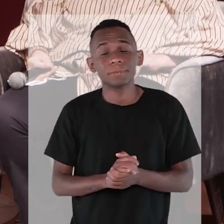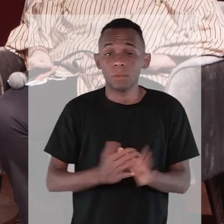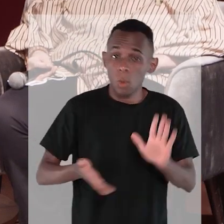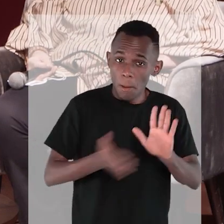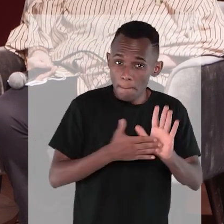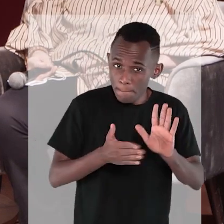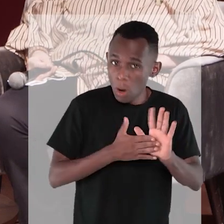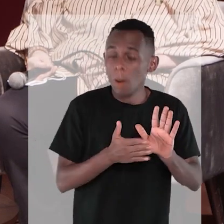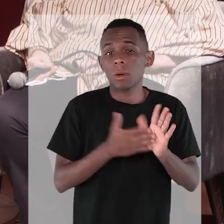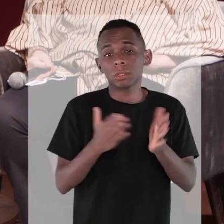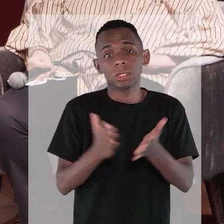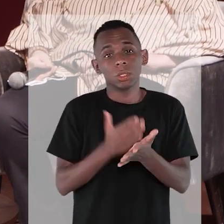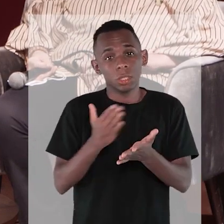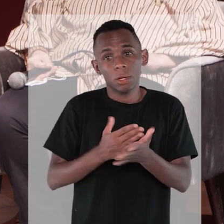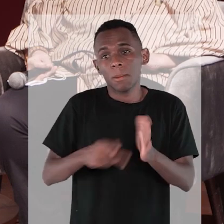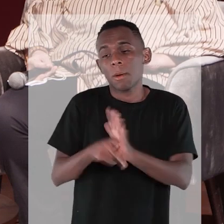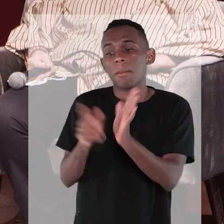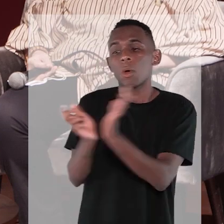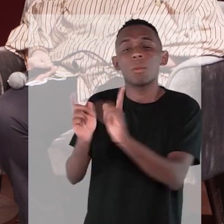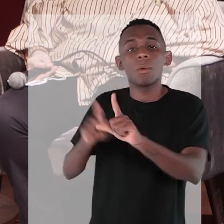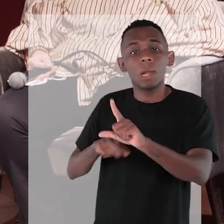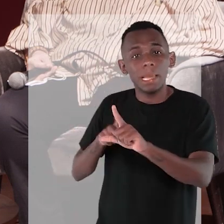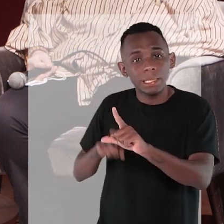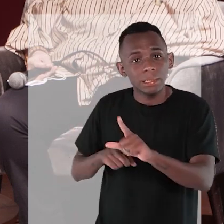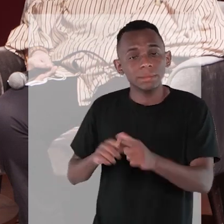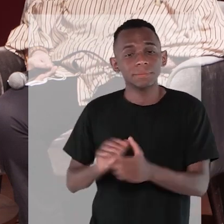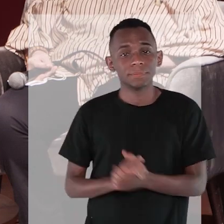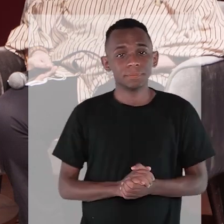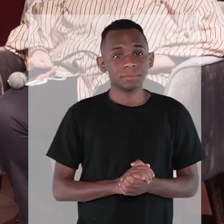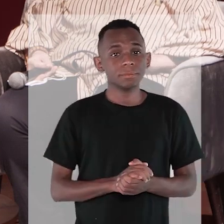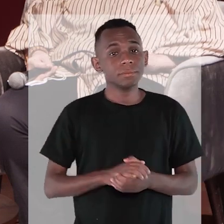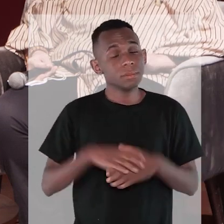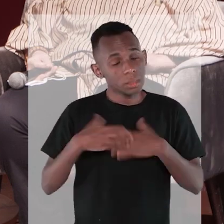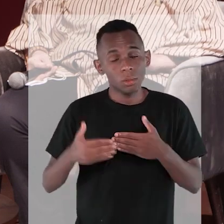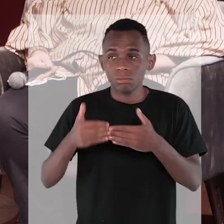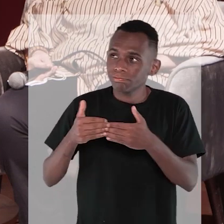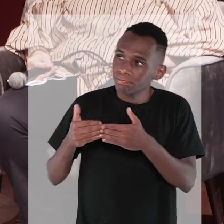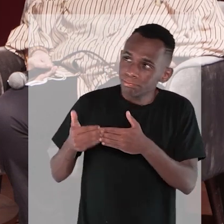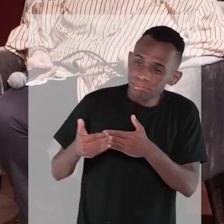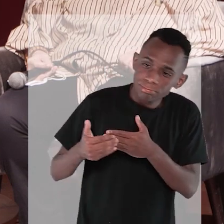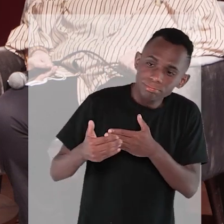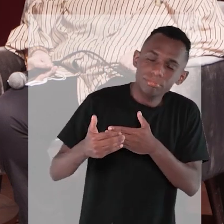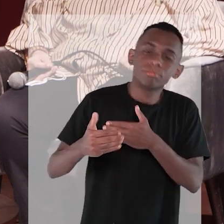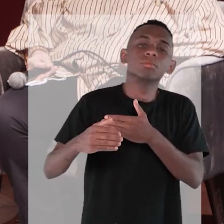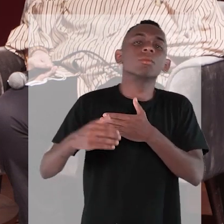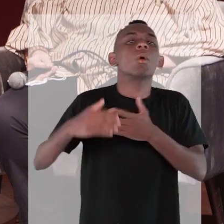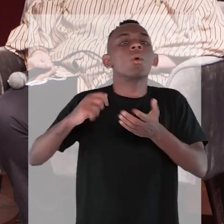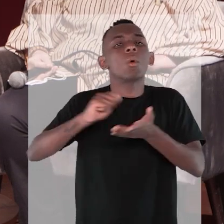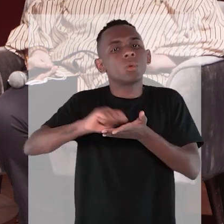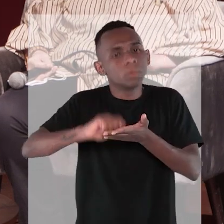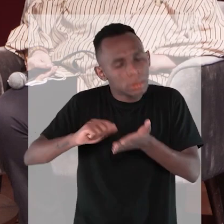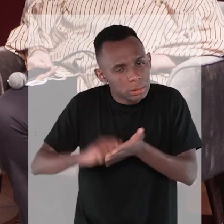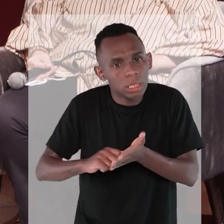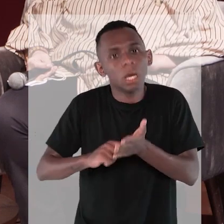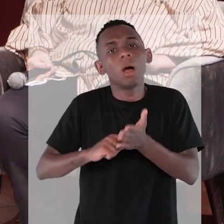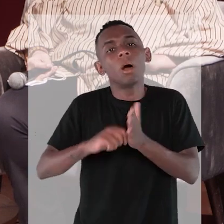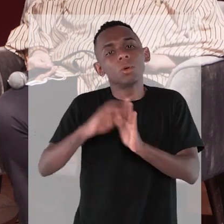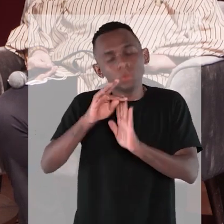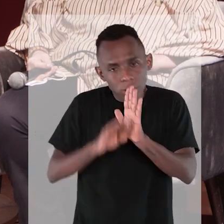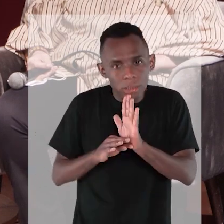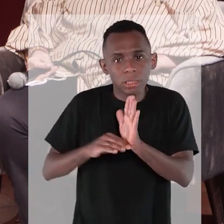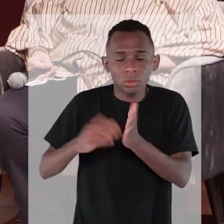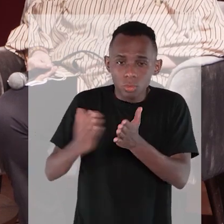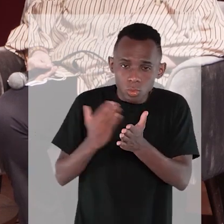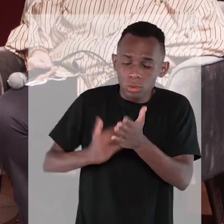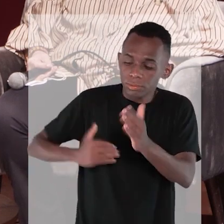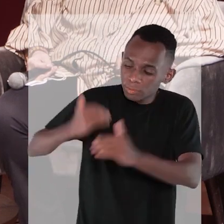né, enfim, para a Companhia das Letras, e a partir daí o livro, enfim, se desencadeou, né, dessa ideia da